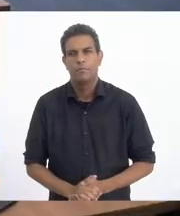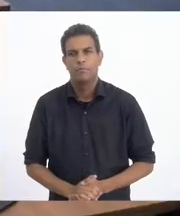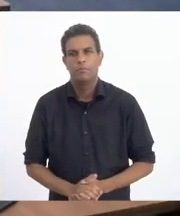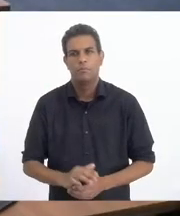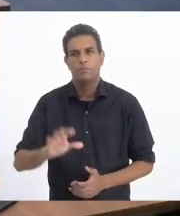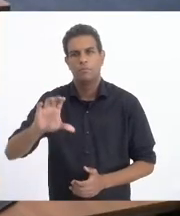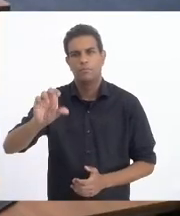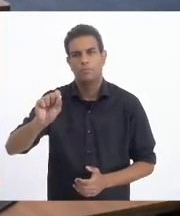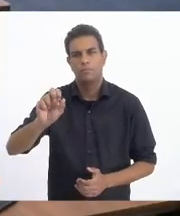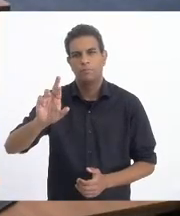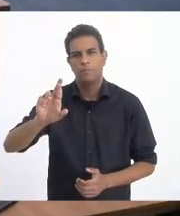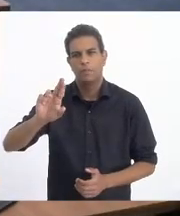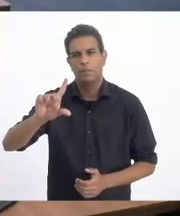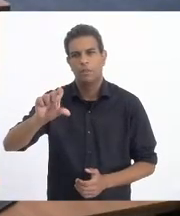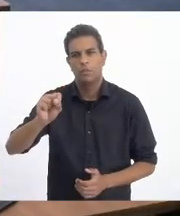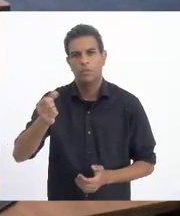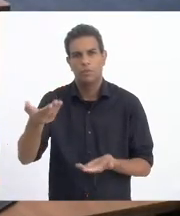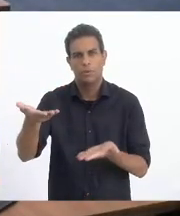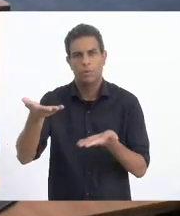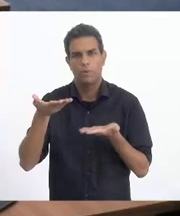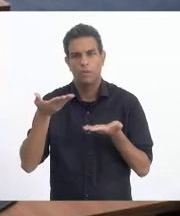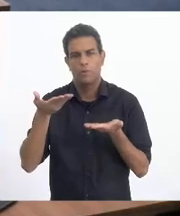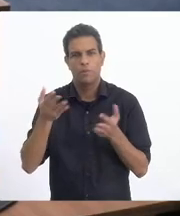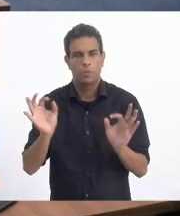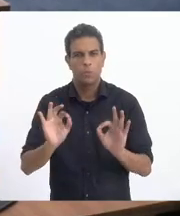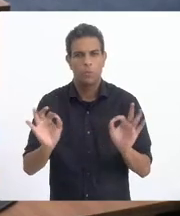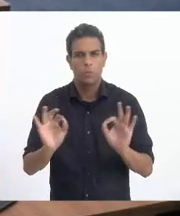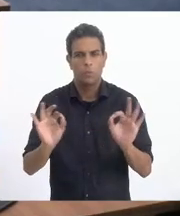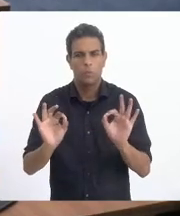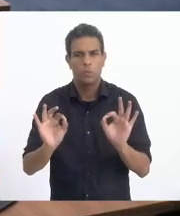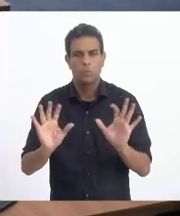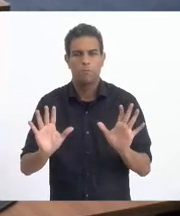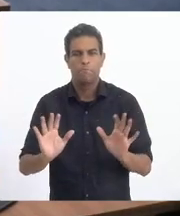Carlos César Pereira. Não se encontra?